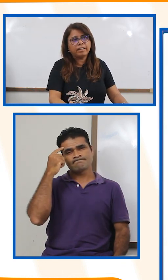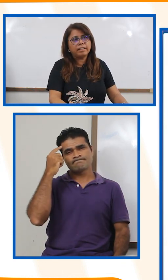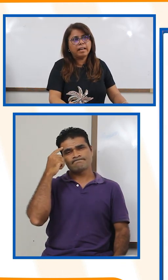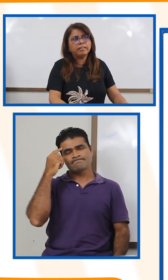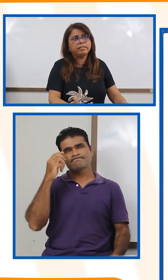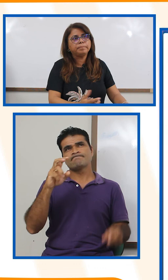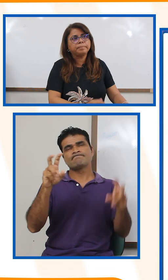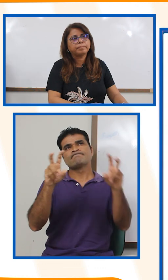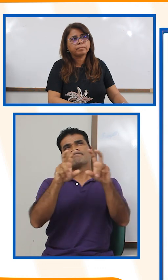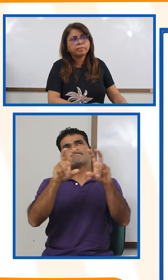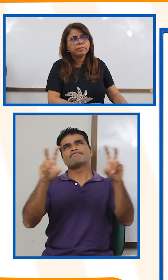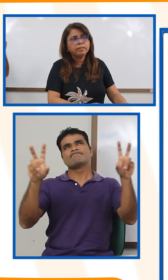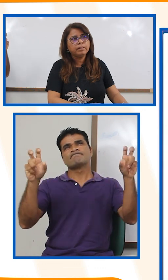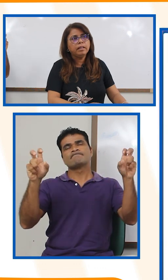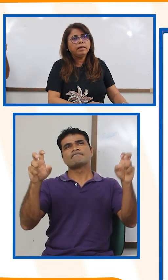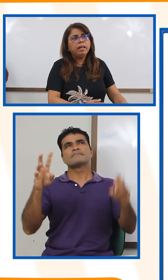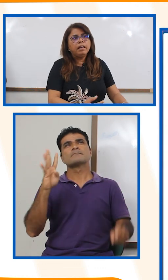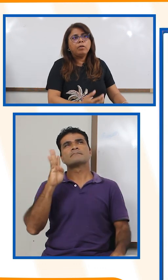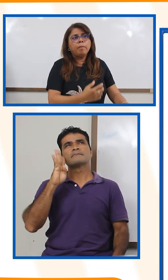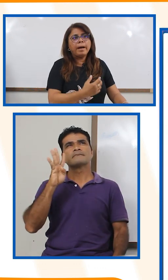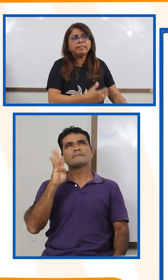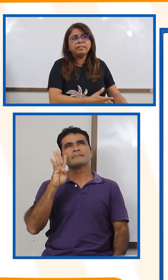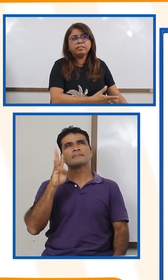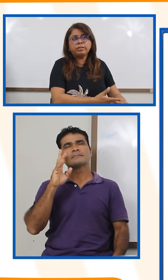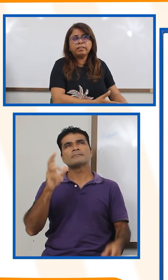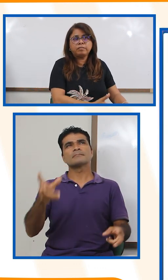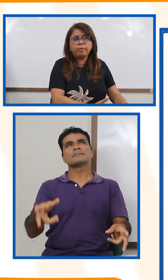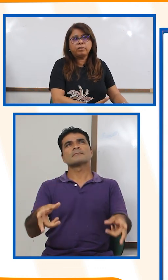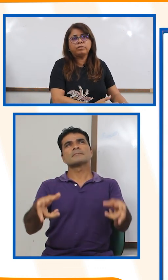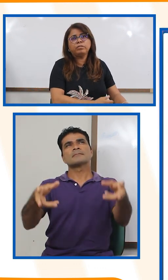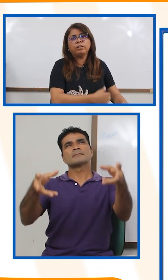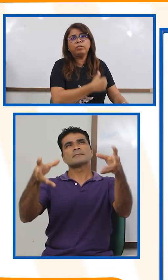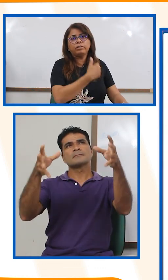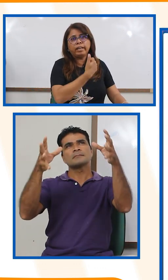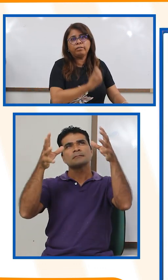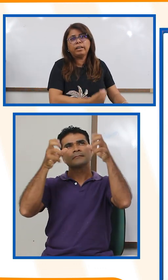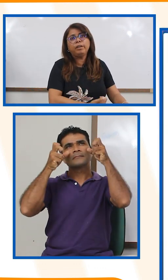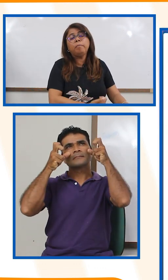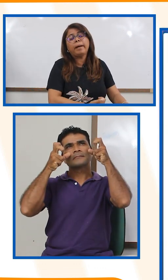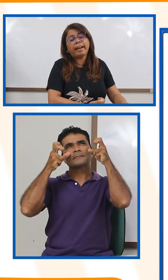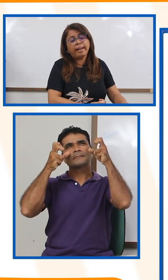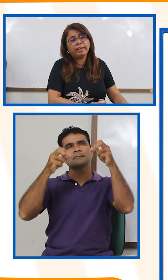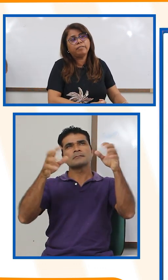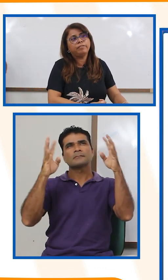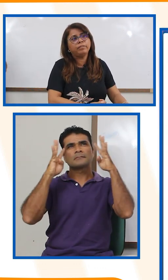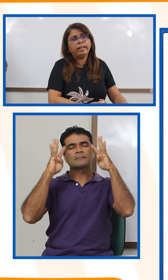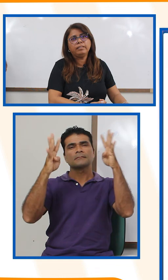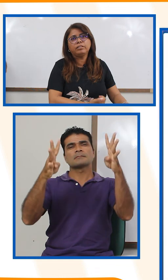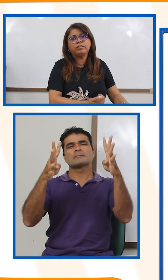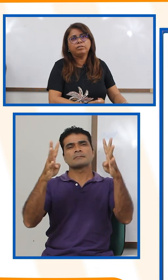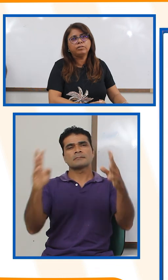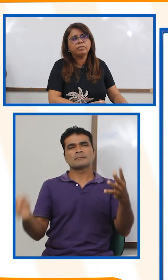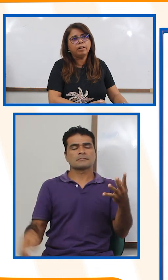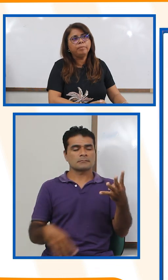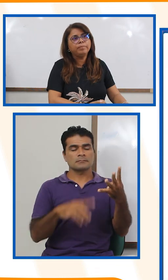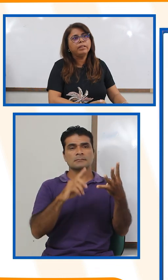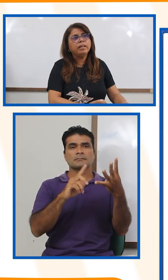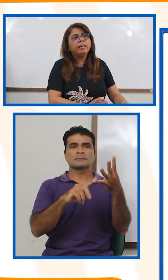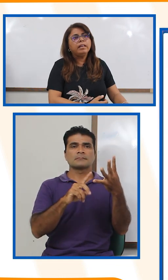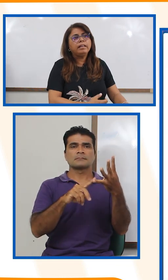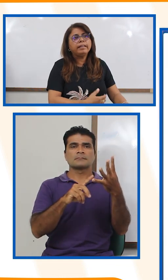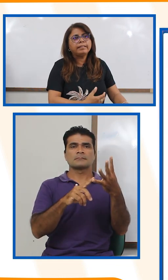curiosidade, na verdade. Com base nas suas respostas do seu roteiro, crie um parágrafo, né, de